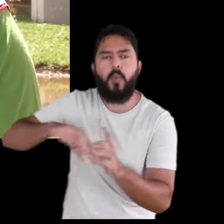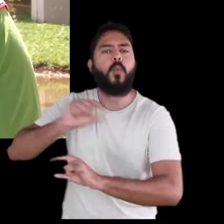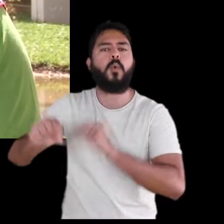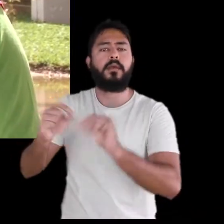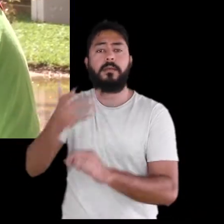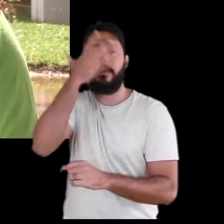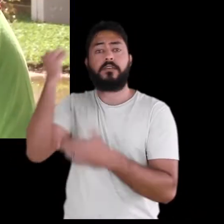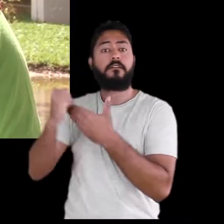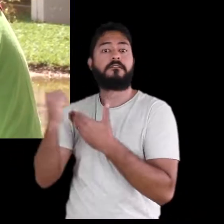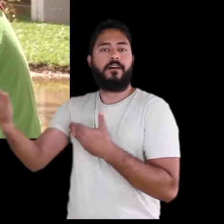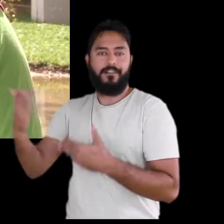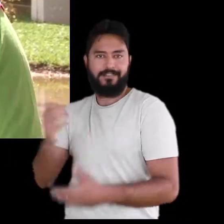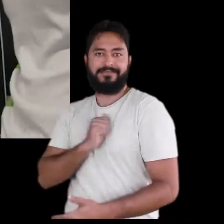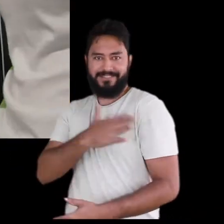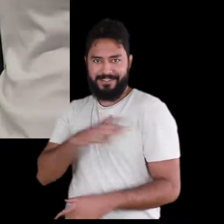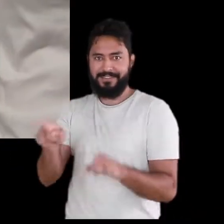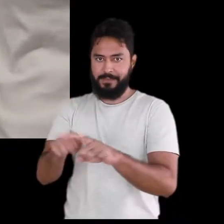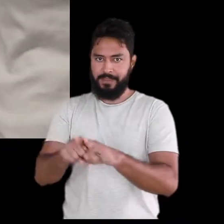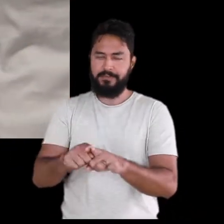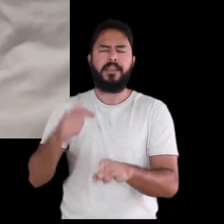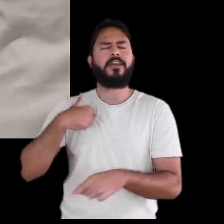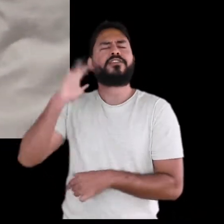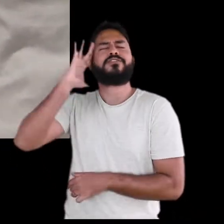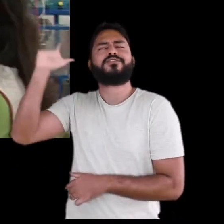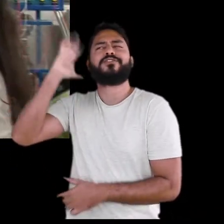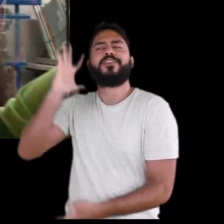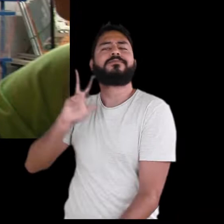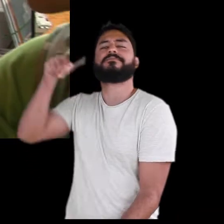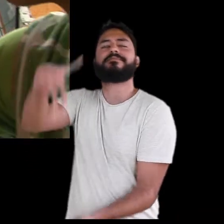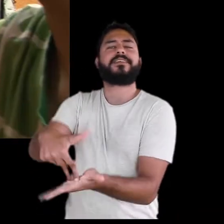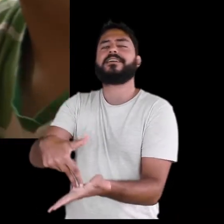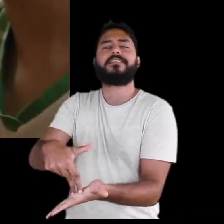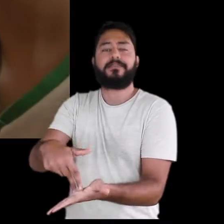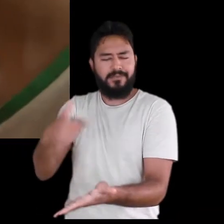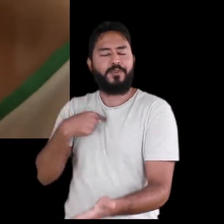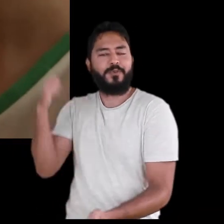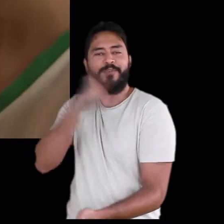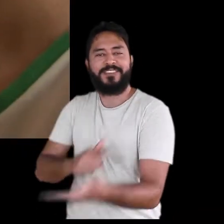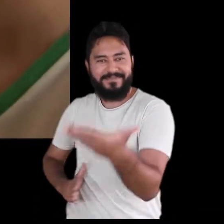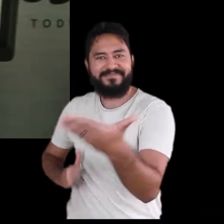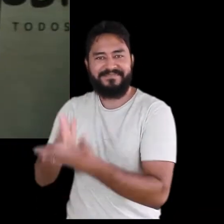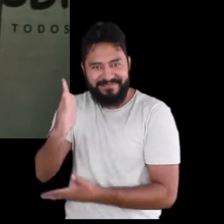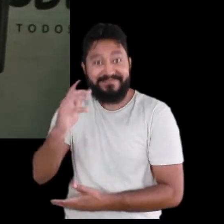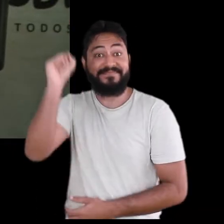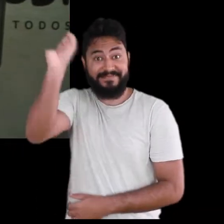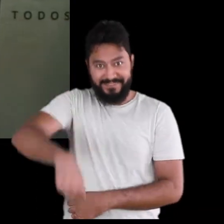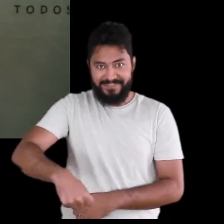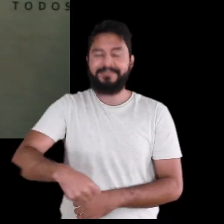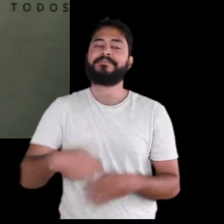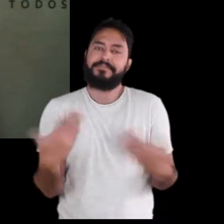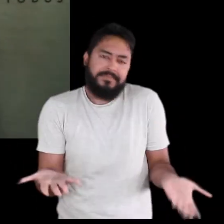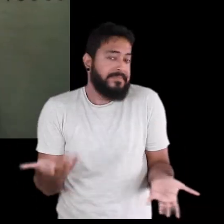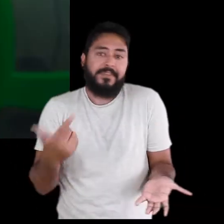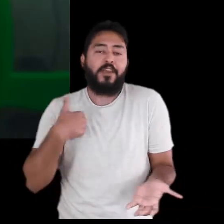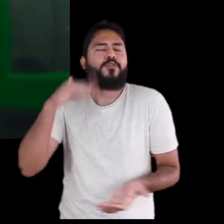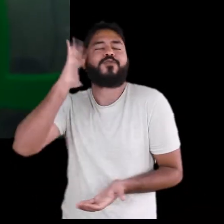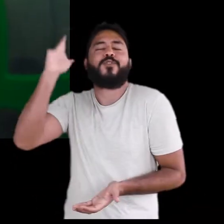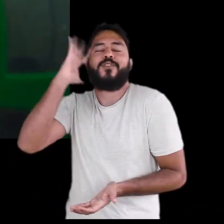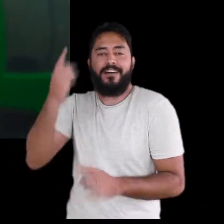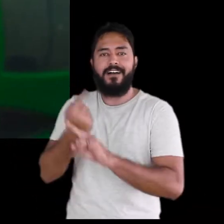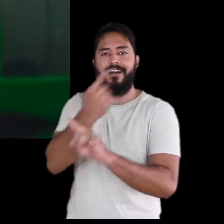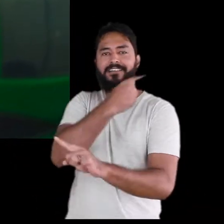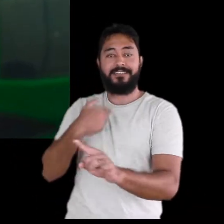as pessoas fora do campus meu maior sonho era estar aqui e cheguei até aqui e